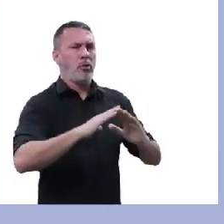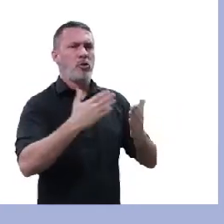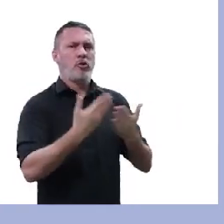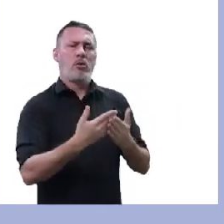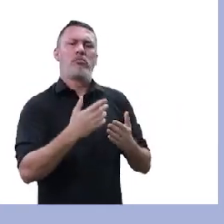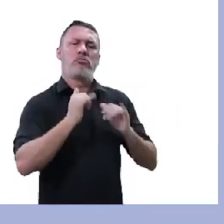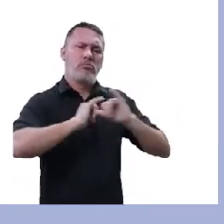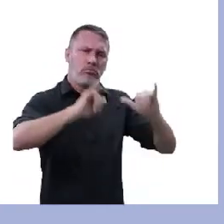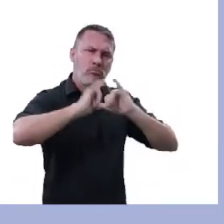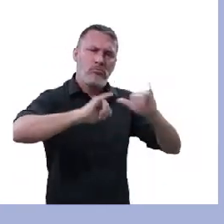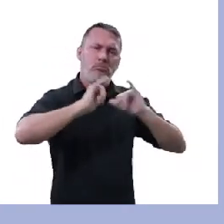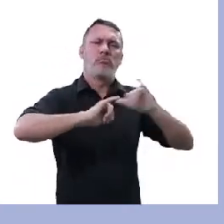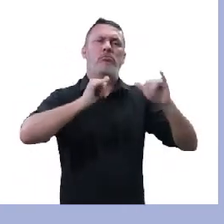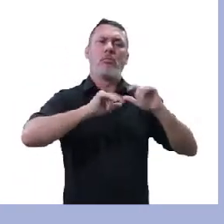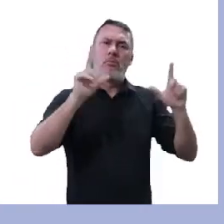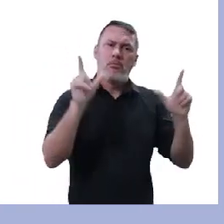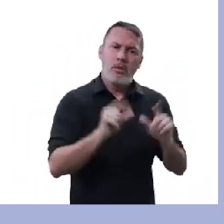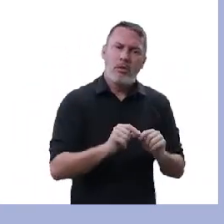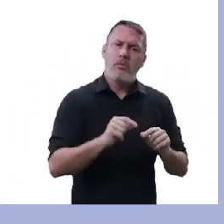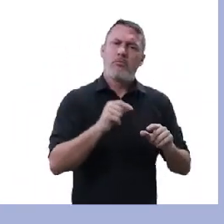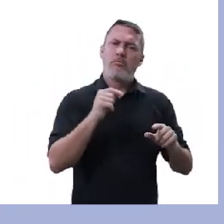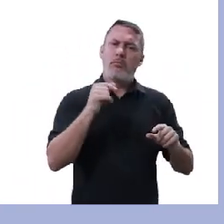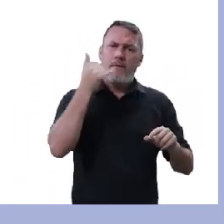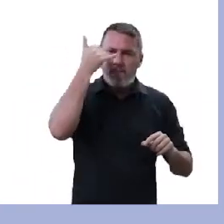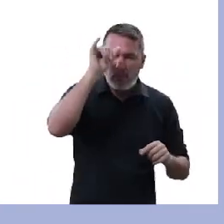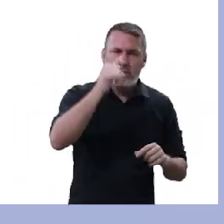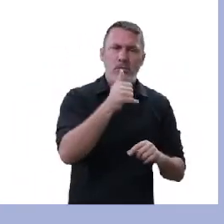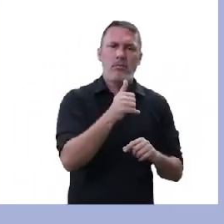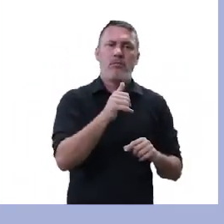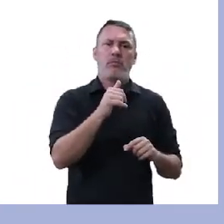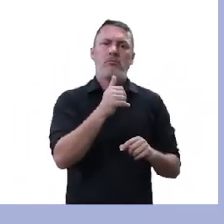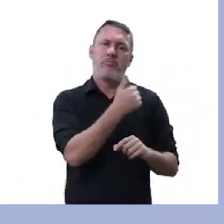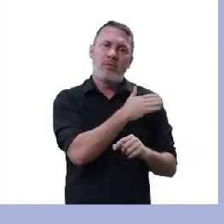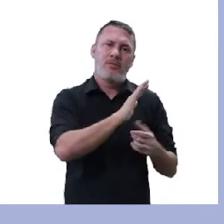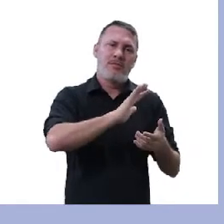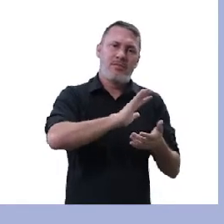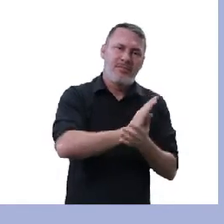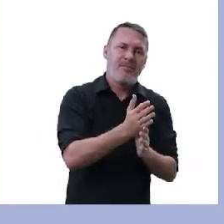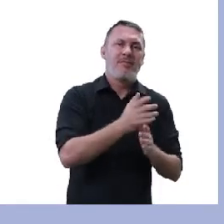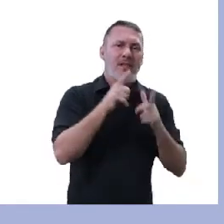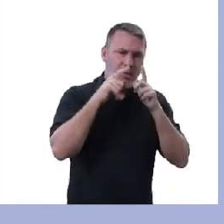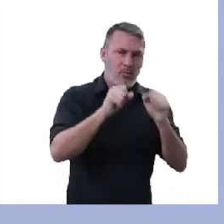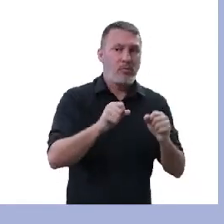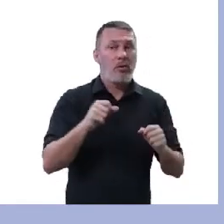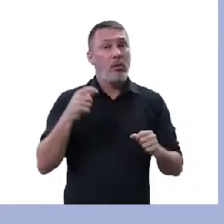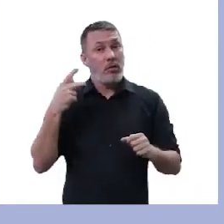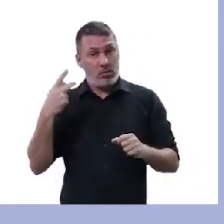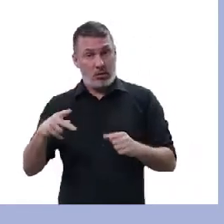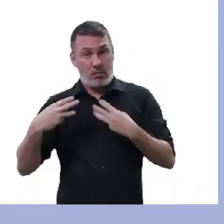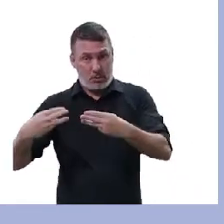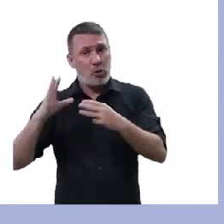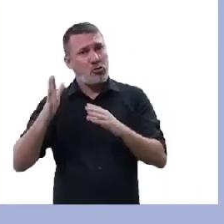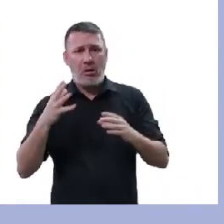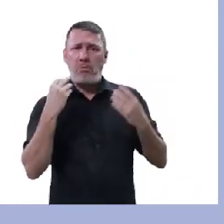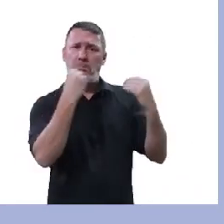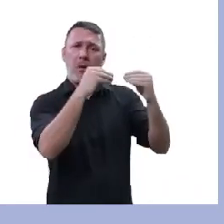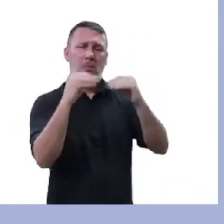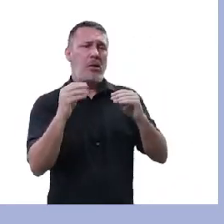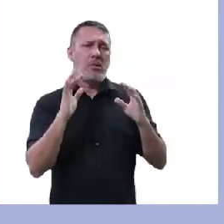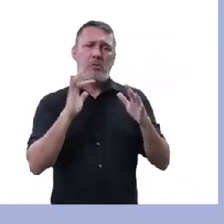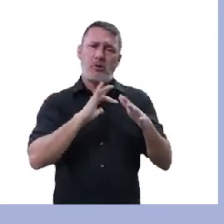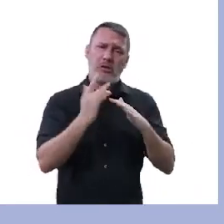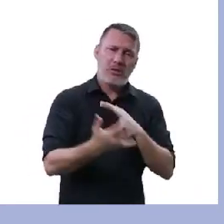escolas campanhas assim. O próprio Ministério da Educação, que nós estamos falando aqui, já mostrou na rede social, no Instagram, o falar